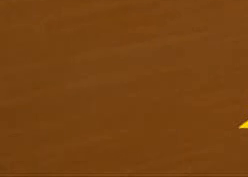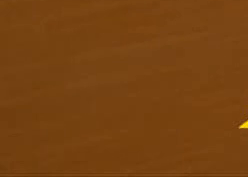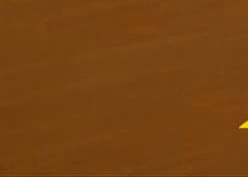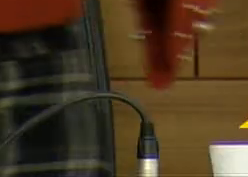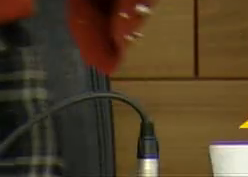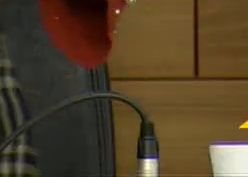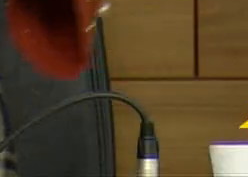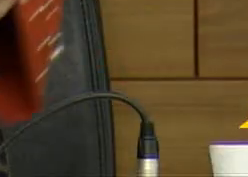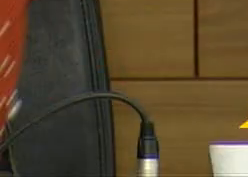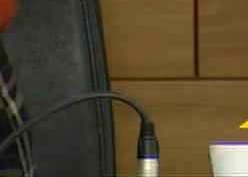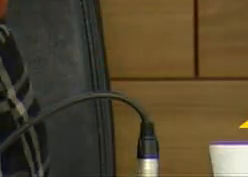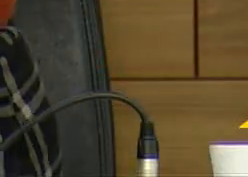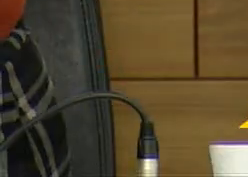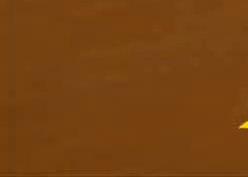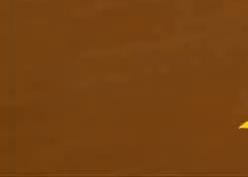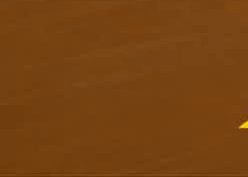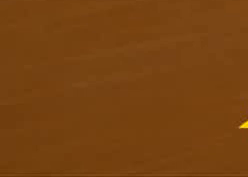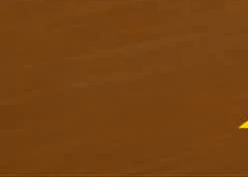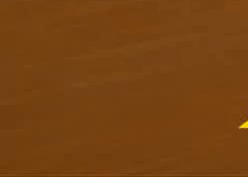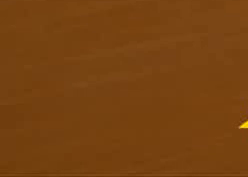Vereadora Fernanda Garcia.